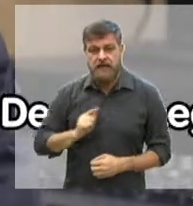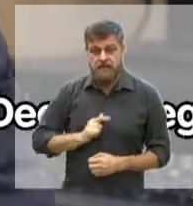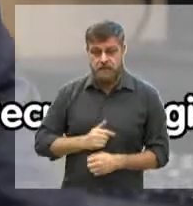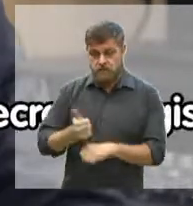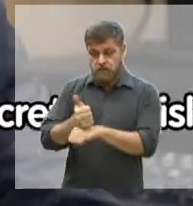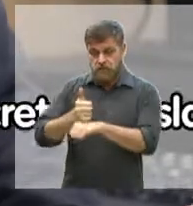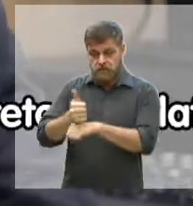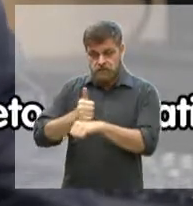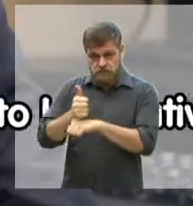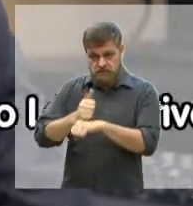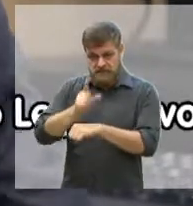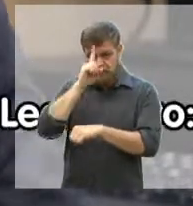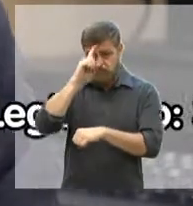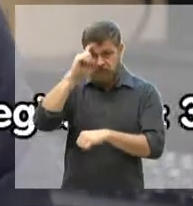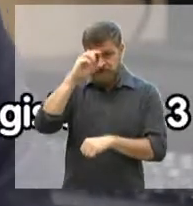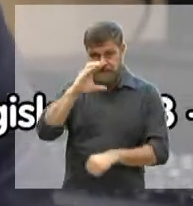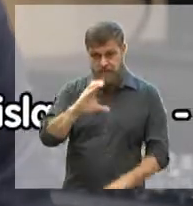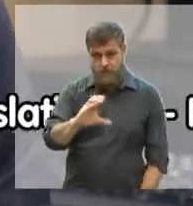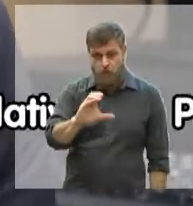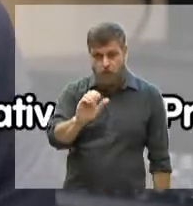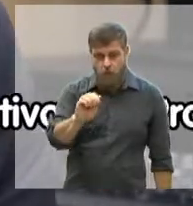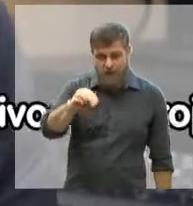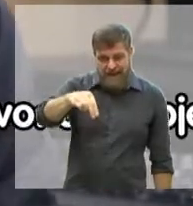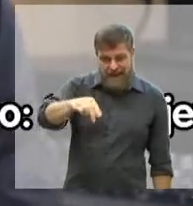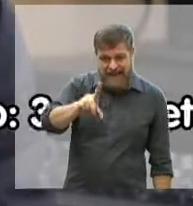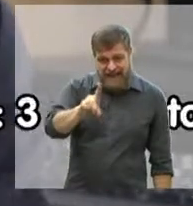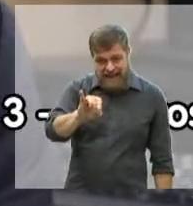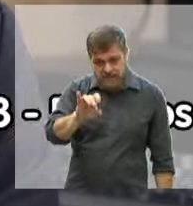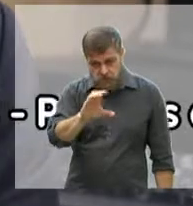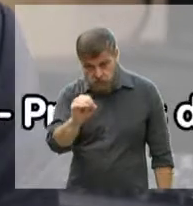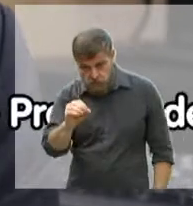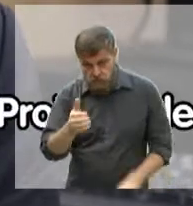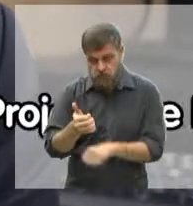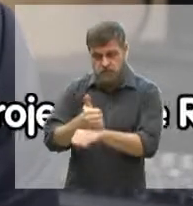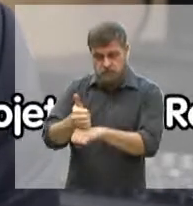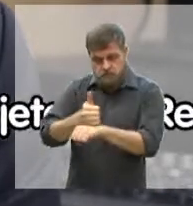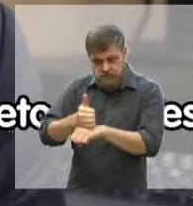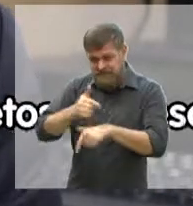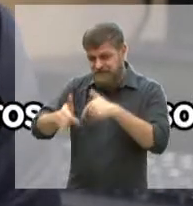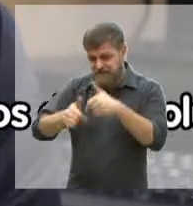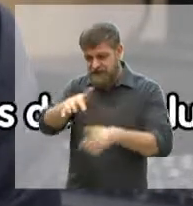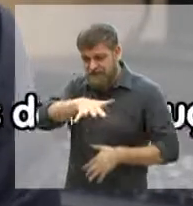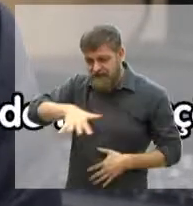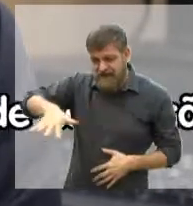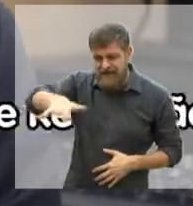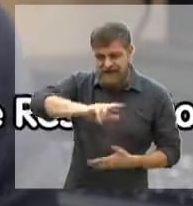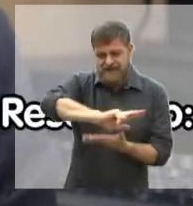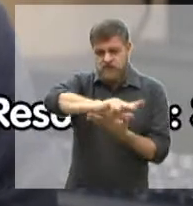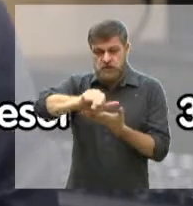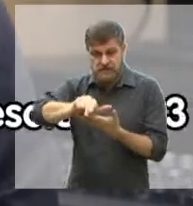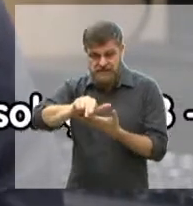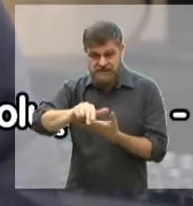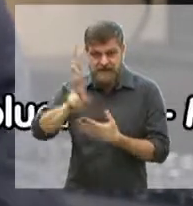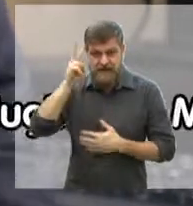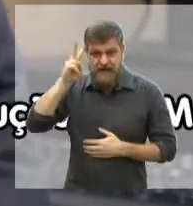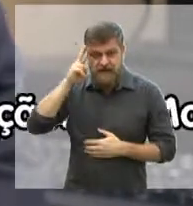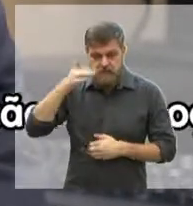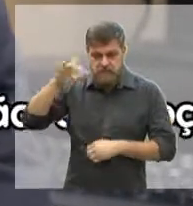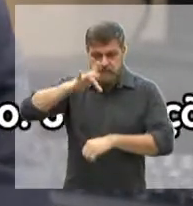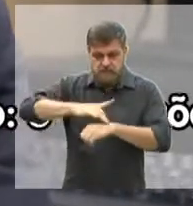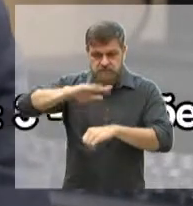Ferreira, demitiu 1.000 funcionários do dia para a noite. Esses funcionários, eles atuavam em várias áreas, inclusive no combate à dengue.